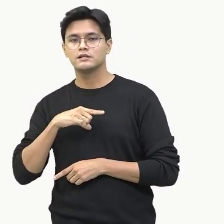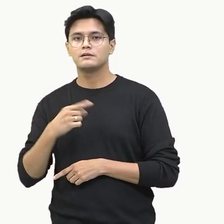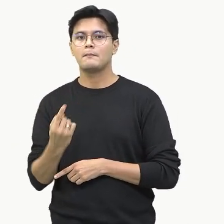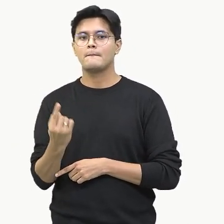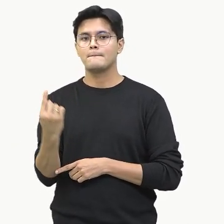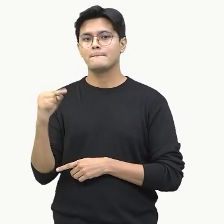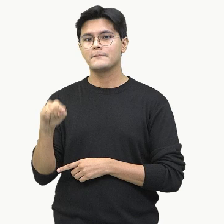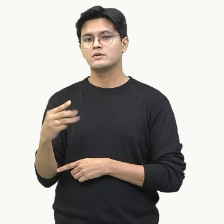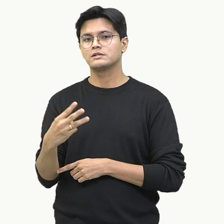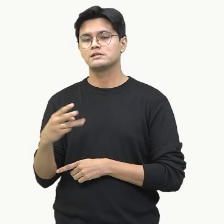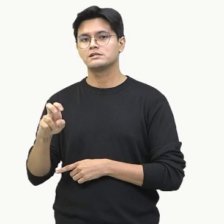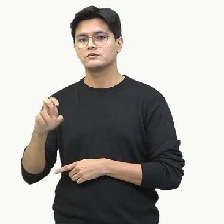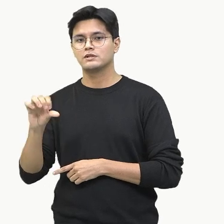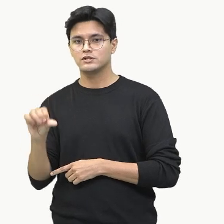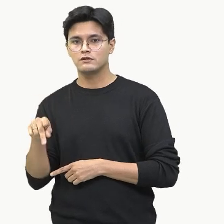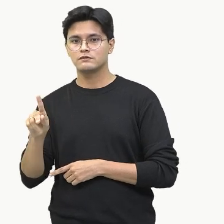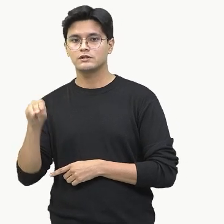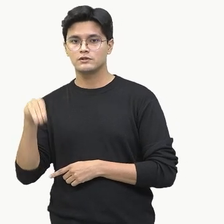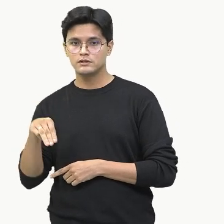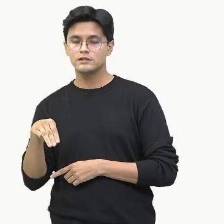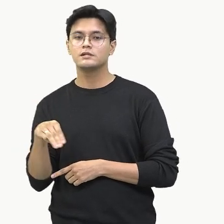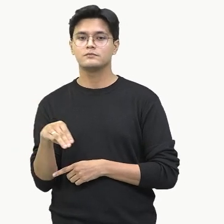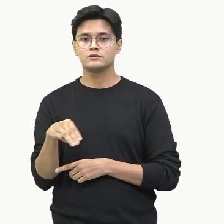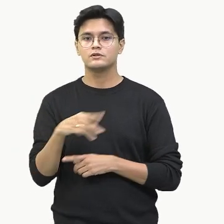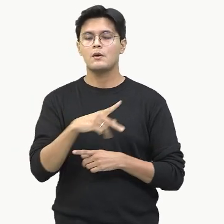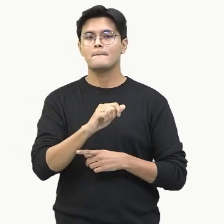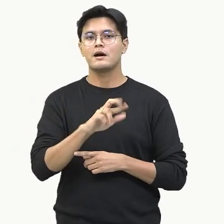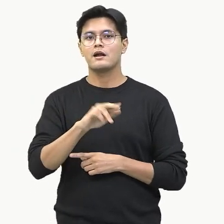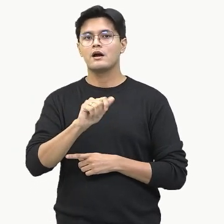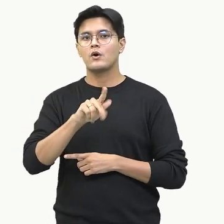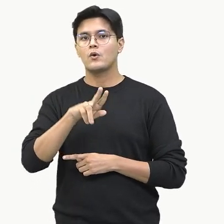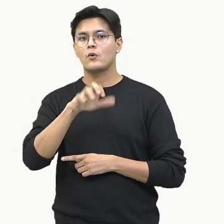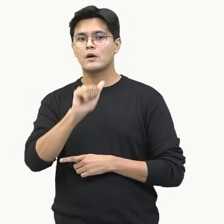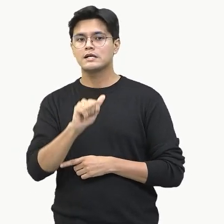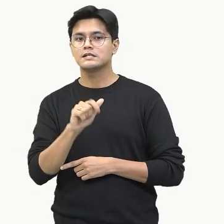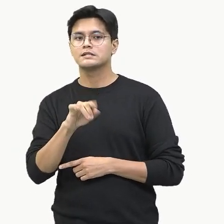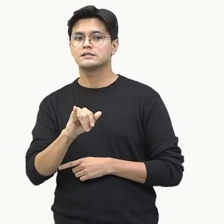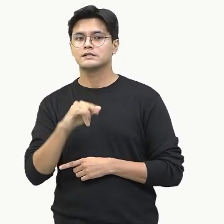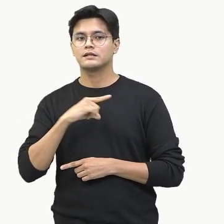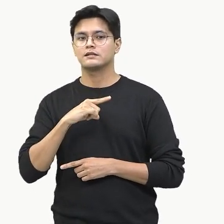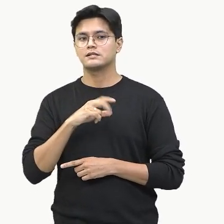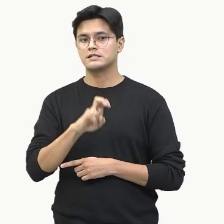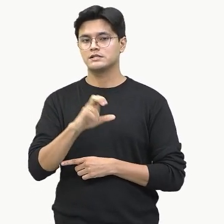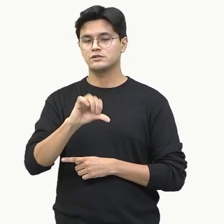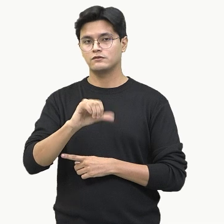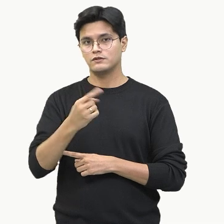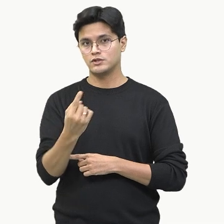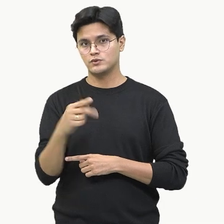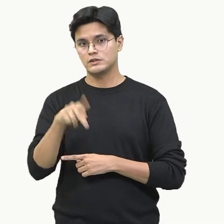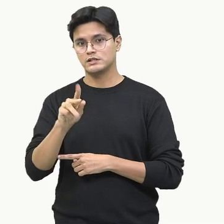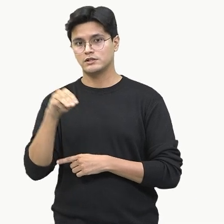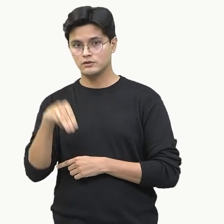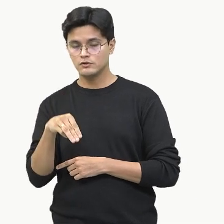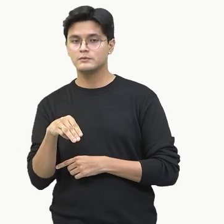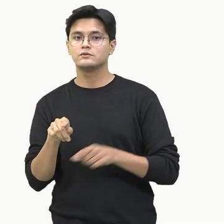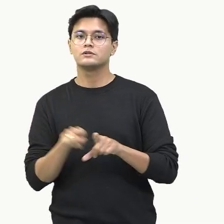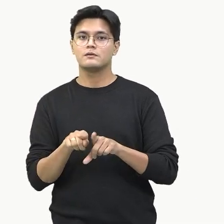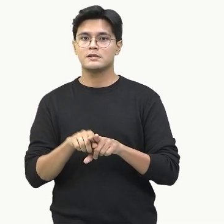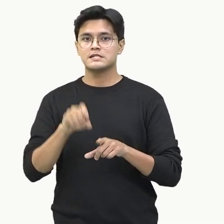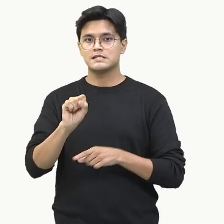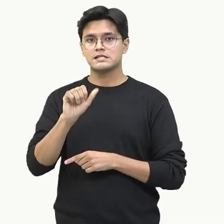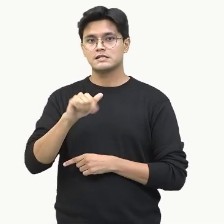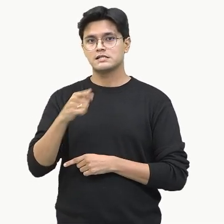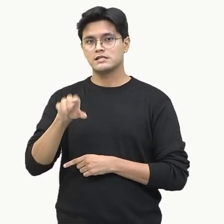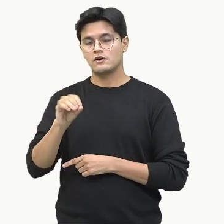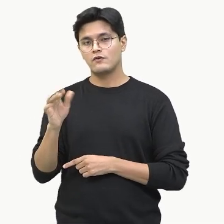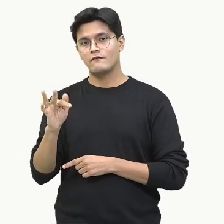com 591 km a do São Francisco olha com 576 km e